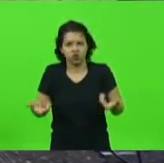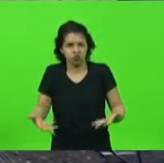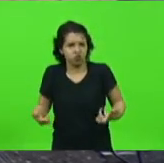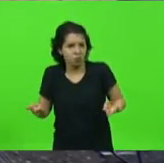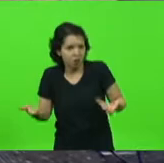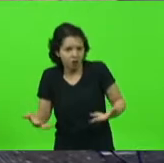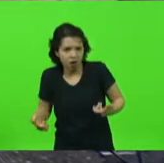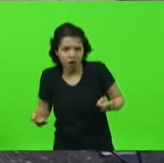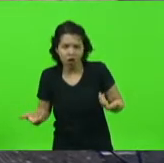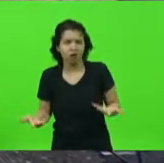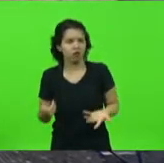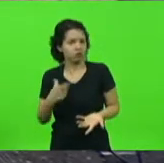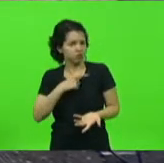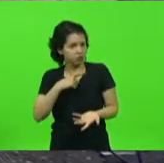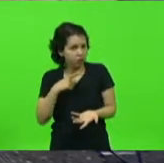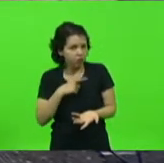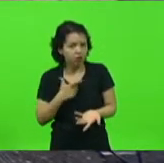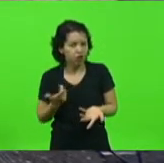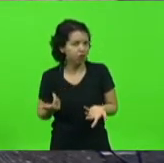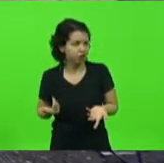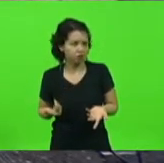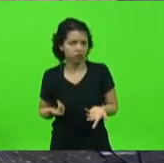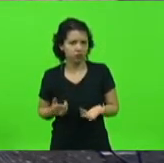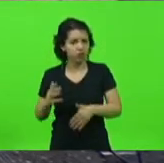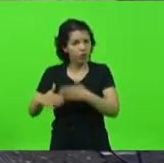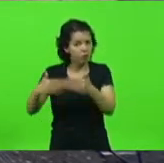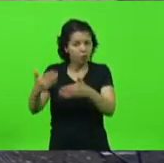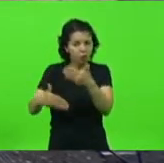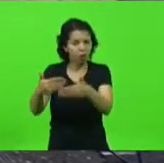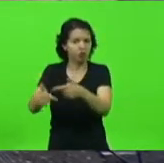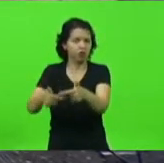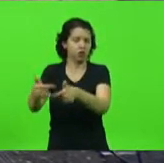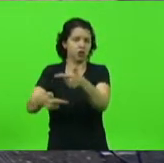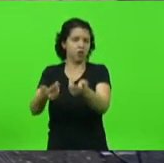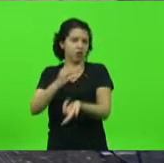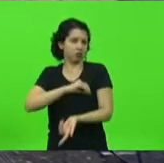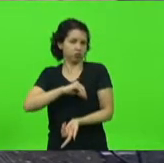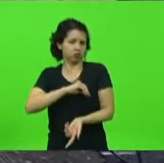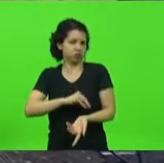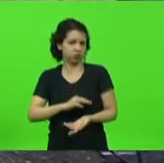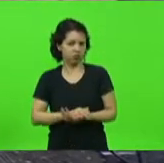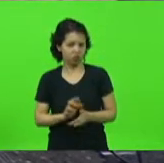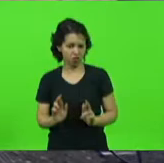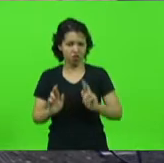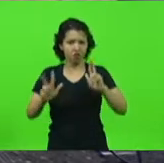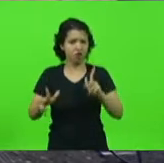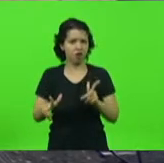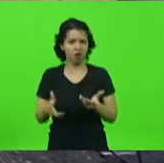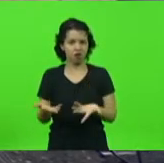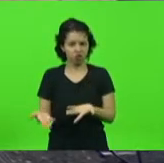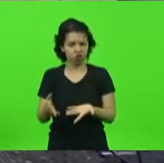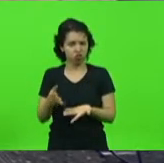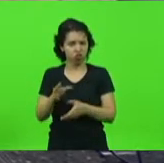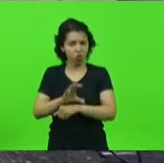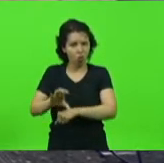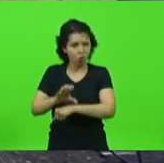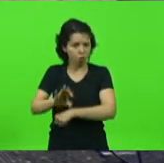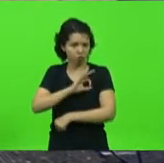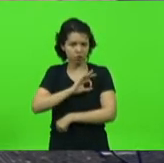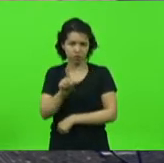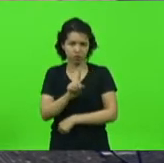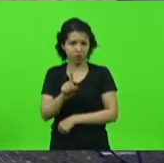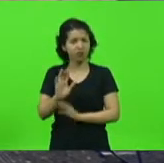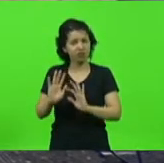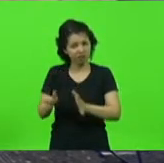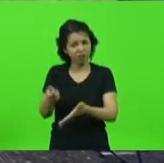os seus custos para depois usufruir. Não é diferente na academia. E já está sendo pago 4